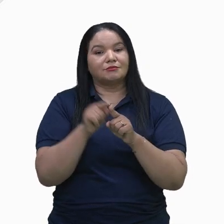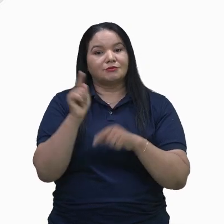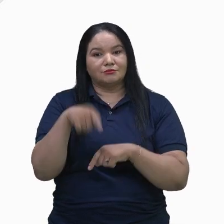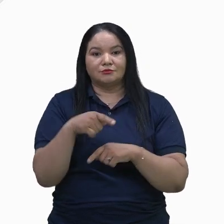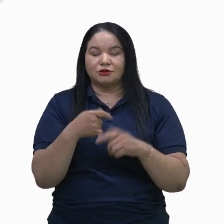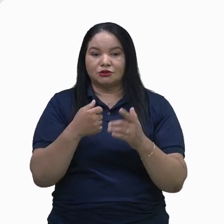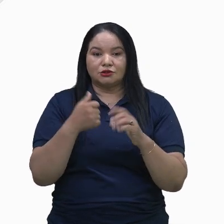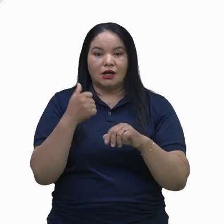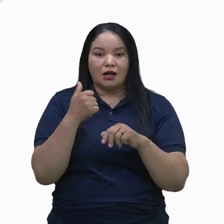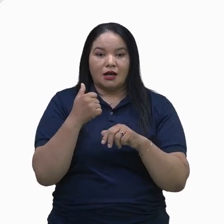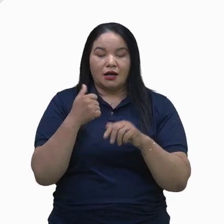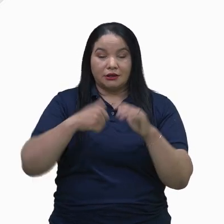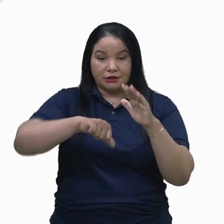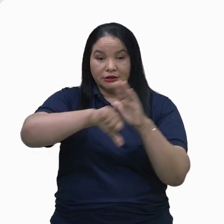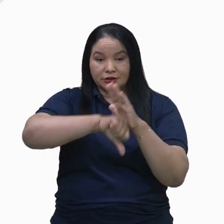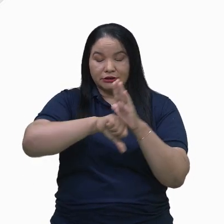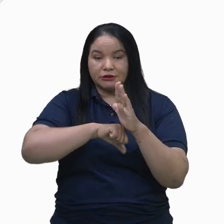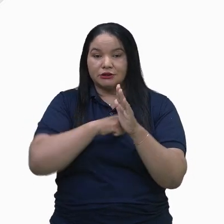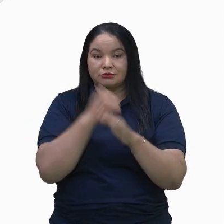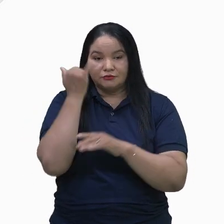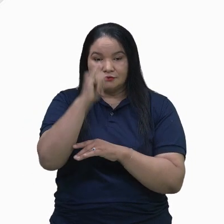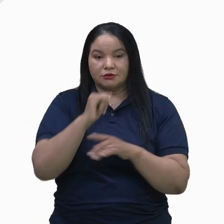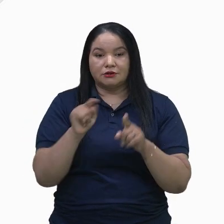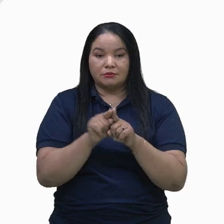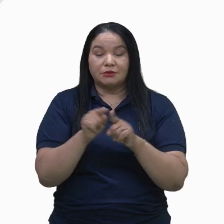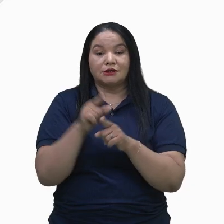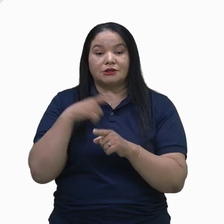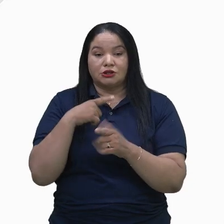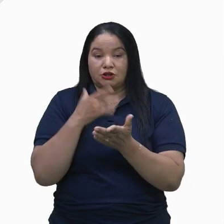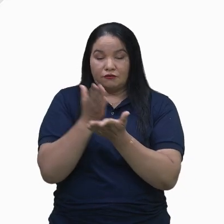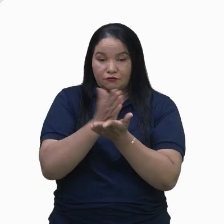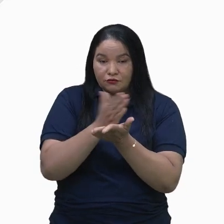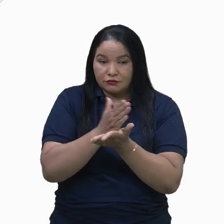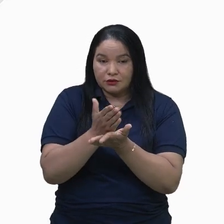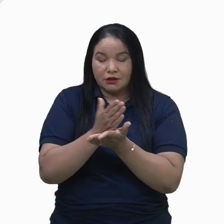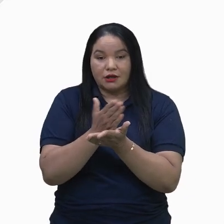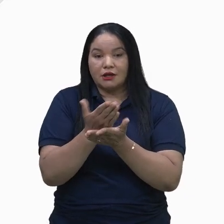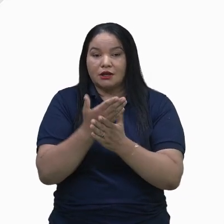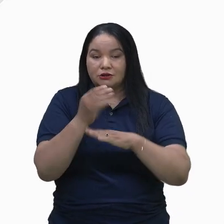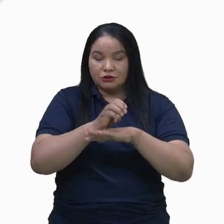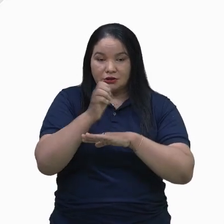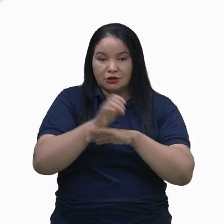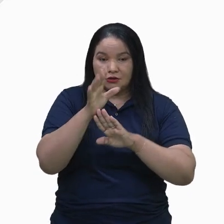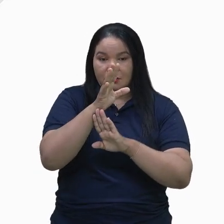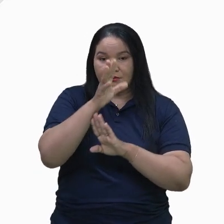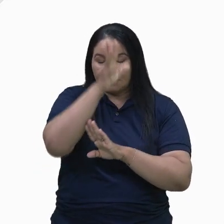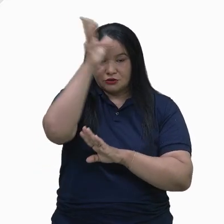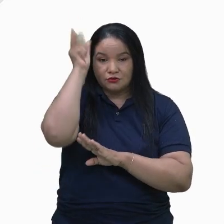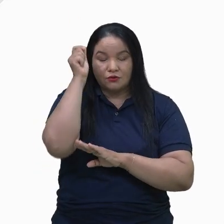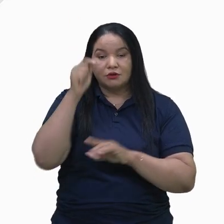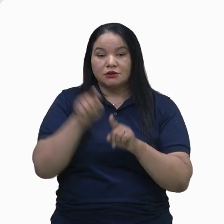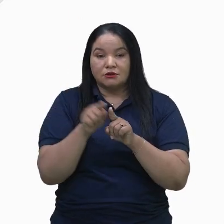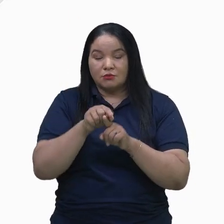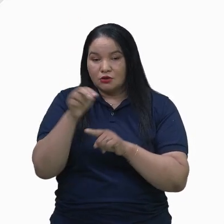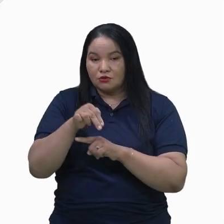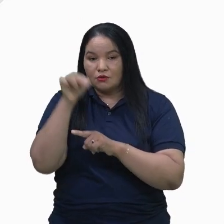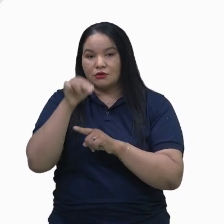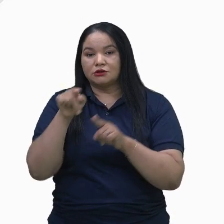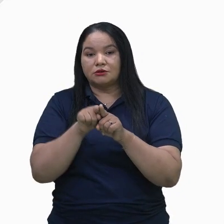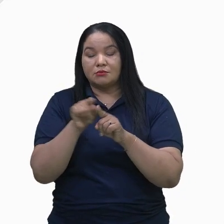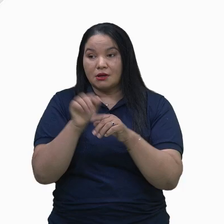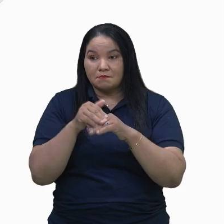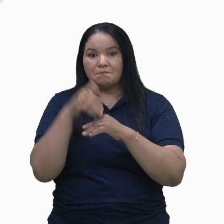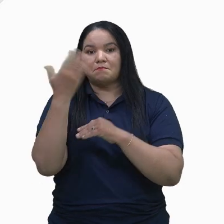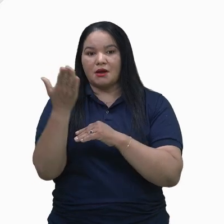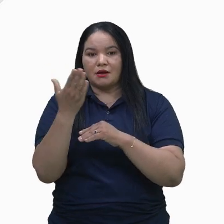ela transcende as fronteiras, né? A gente tem fronteiras além do estado do Amazonas, além da região norte e também além dos limites territoriais